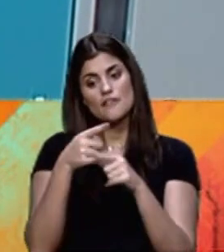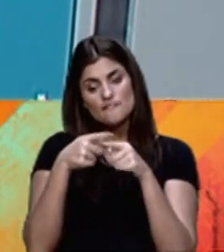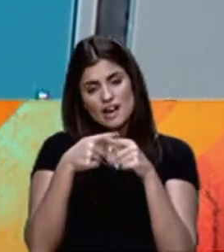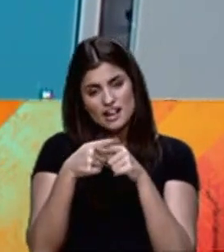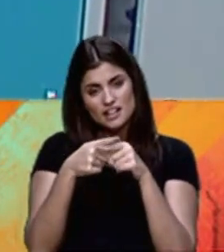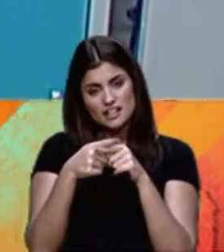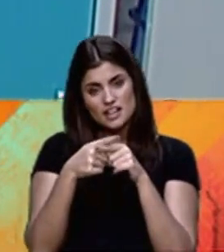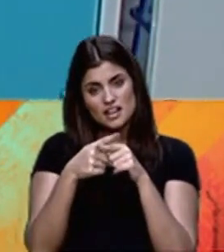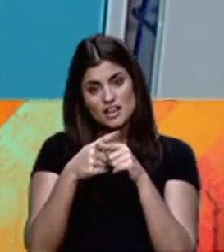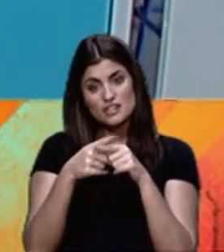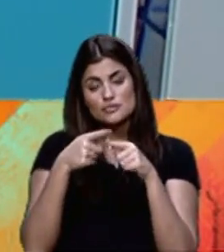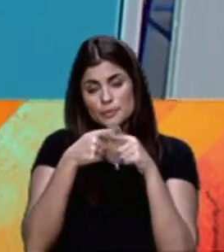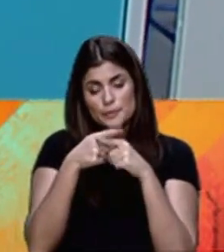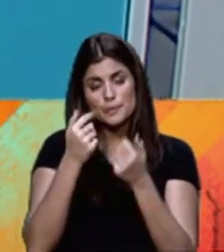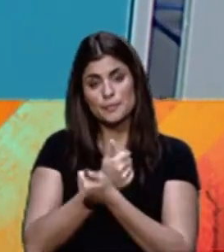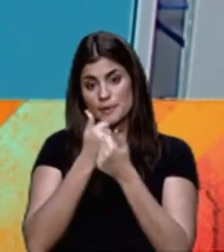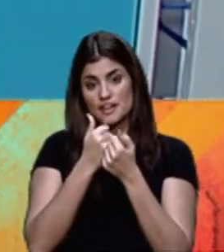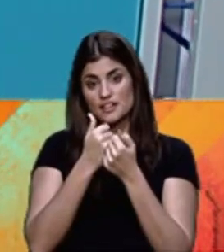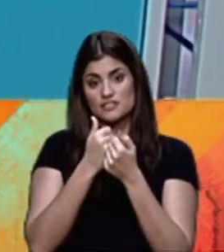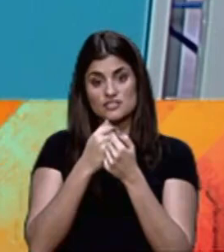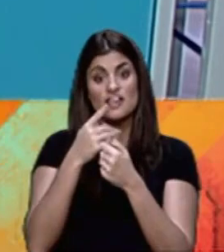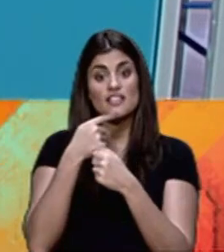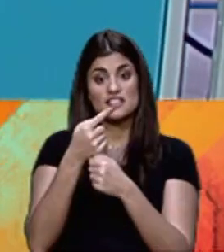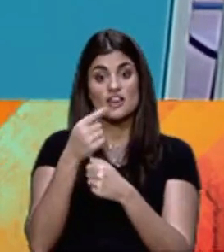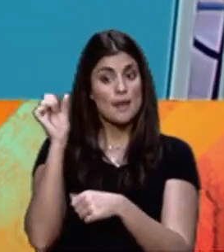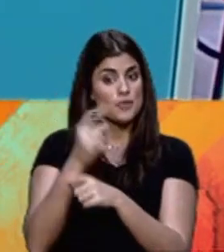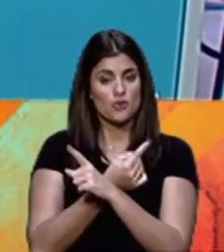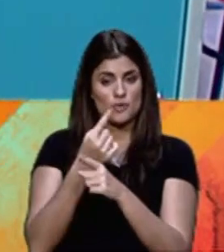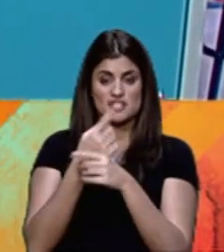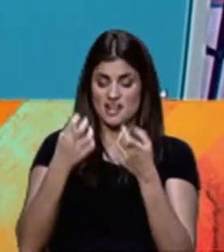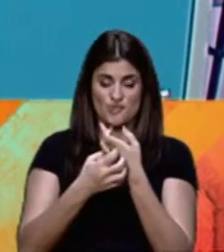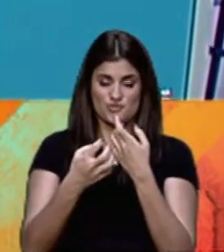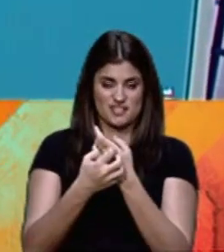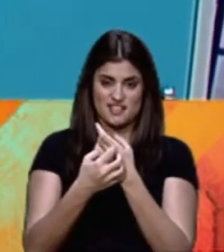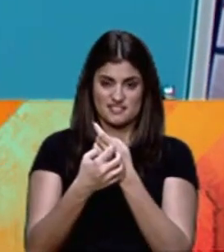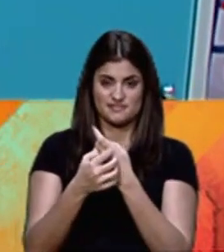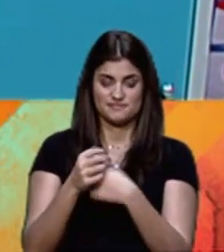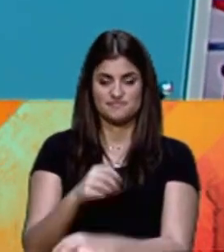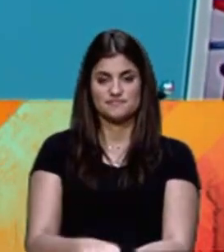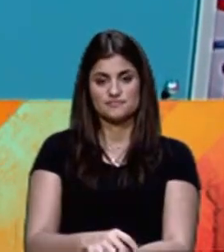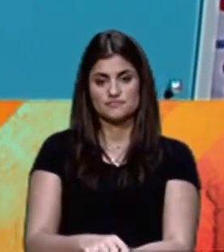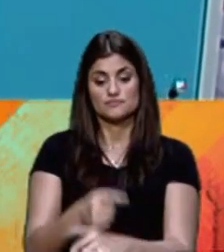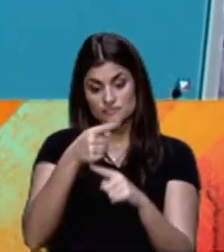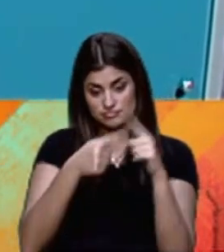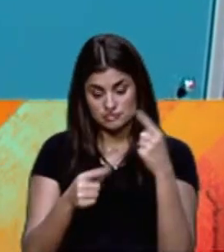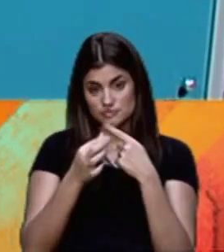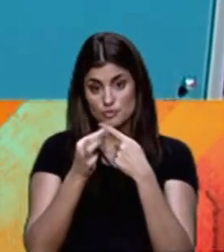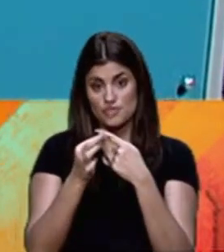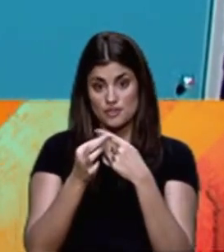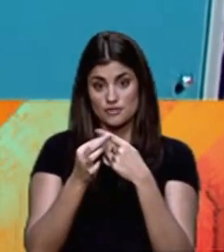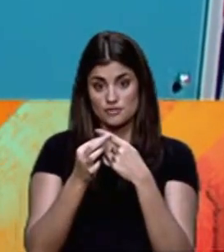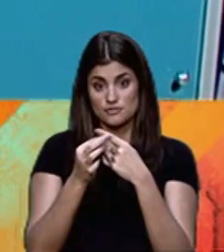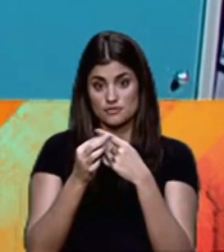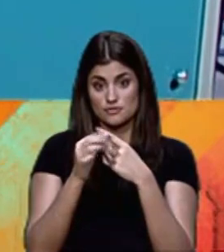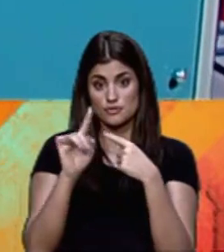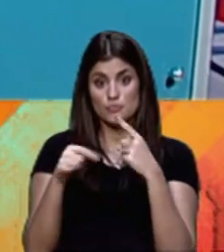pior arma que temos numa cozinha, não é? Já ouviram também isso dizer? Sim, também. Portanto, corta muito mais rapidamente um dedo com uma faca que não corta do que